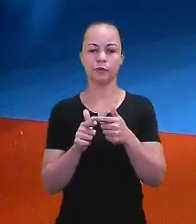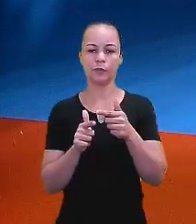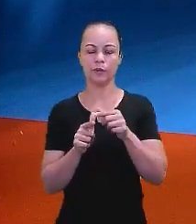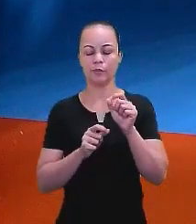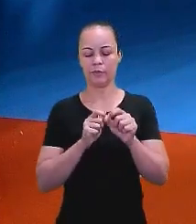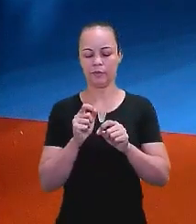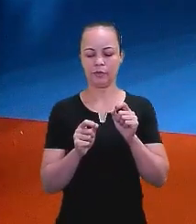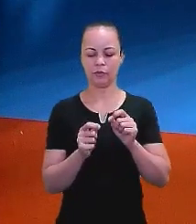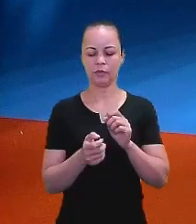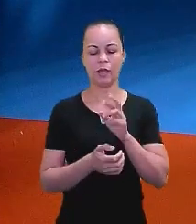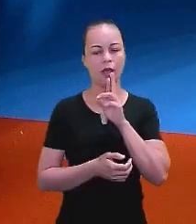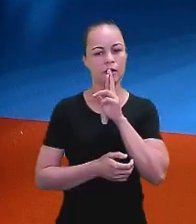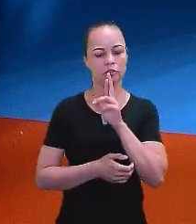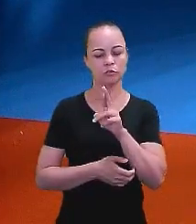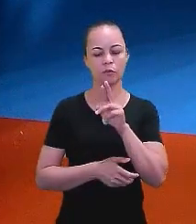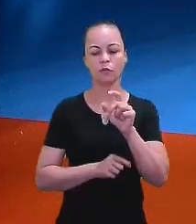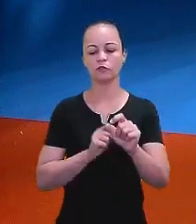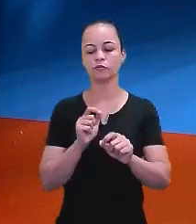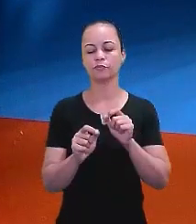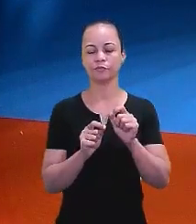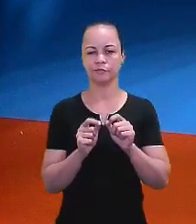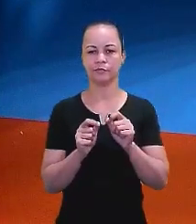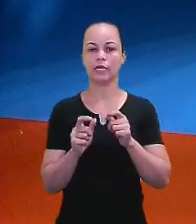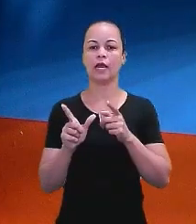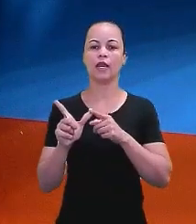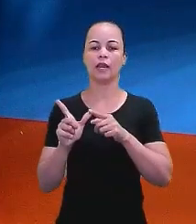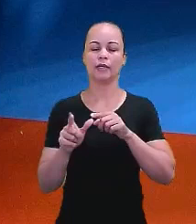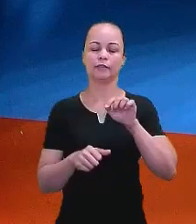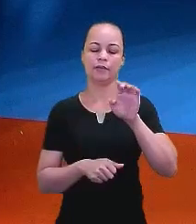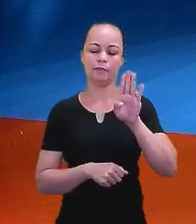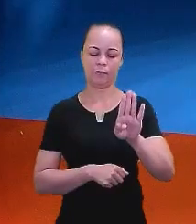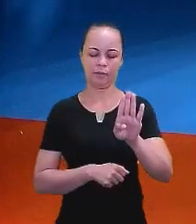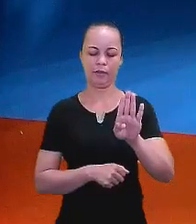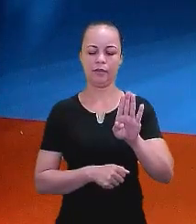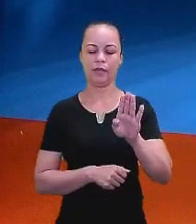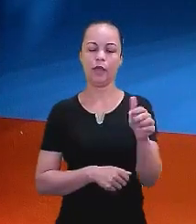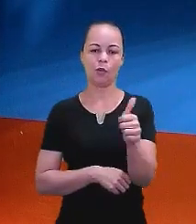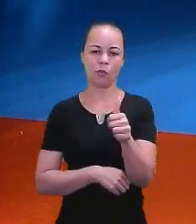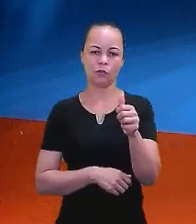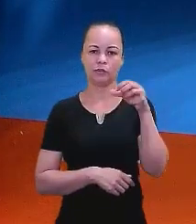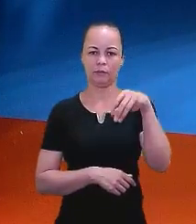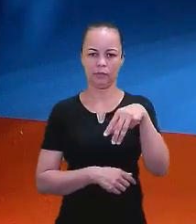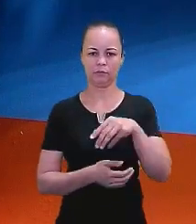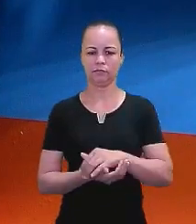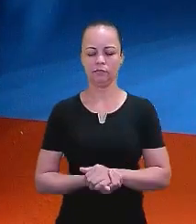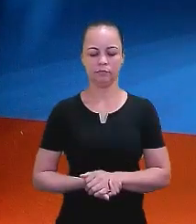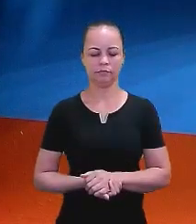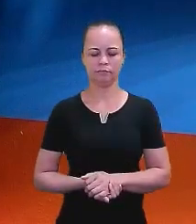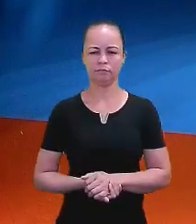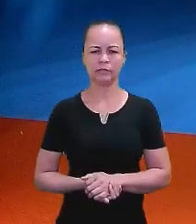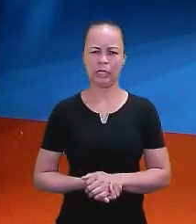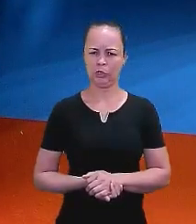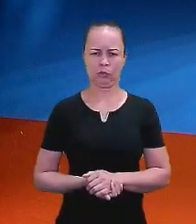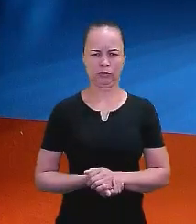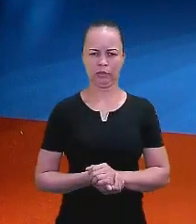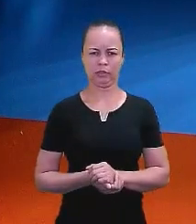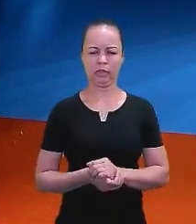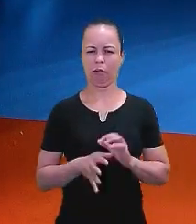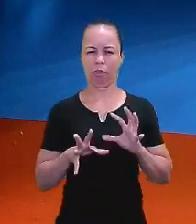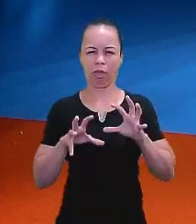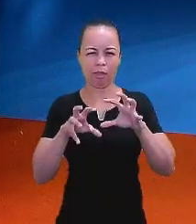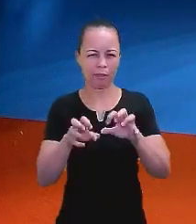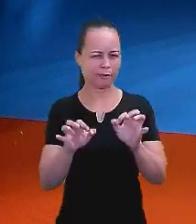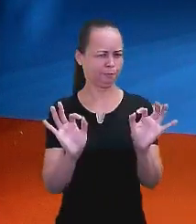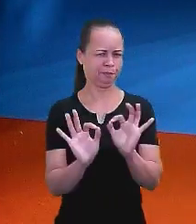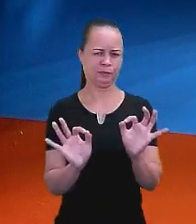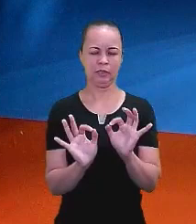que a resposta é letra B, 11 metros. Tranquilo? Não tem bicho de 7 cabeças, né?